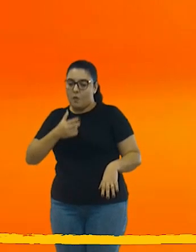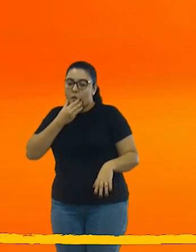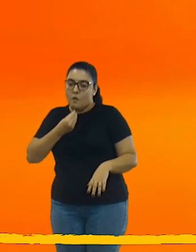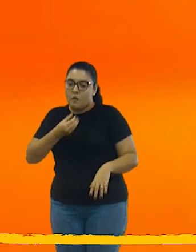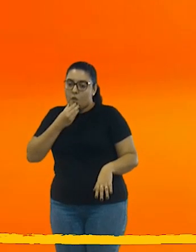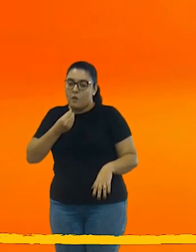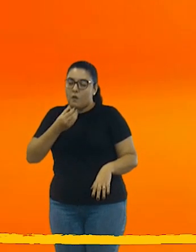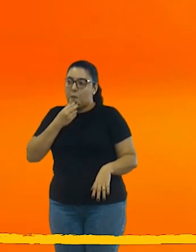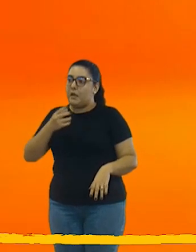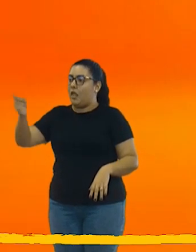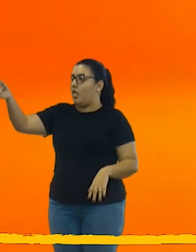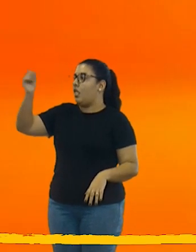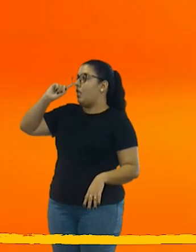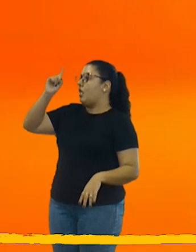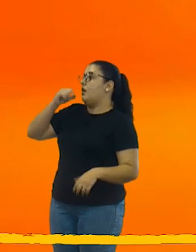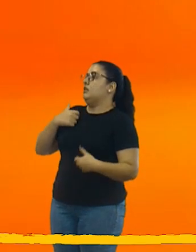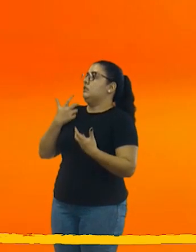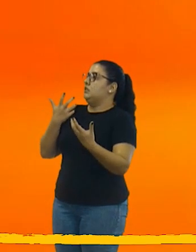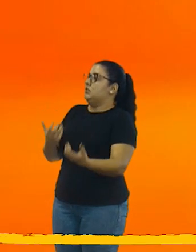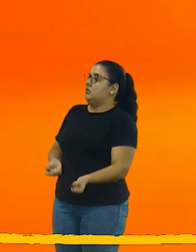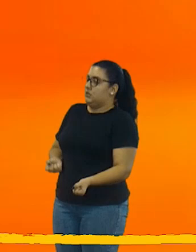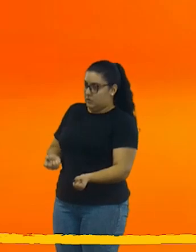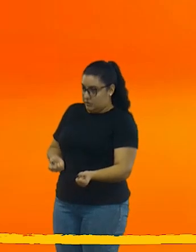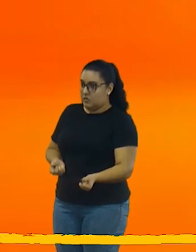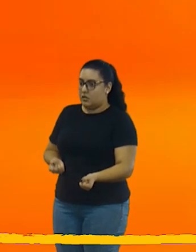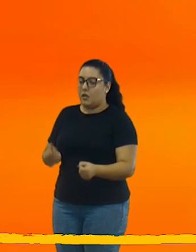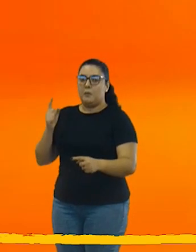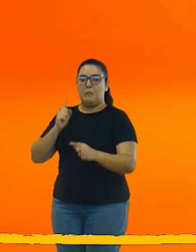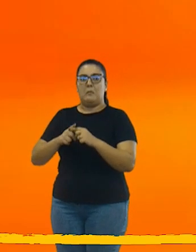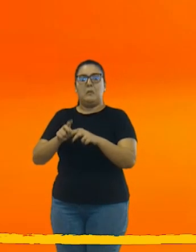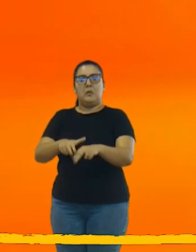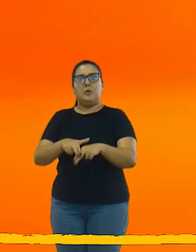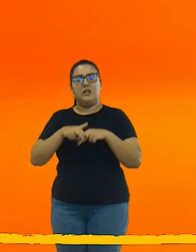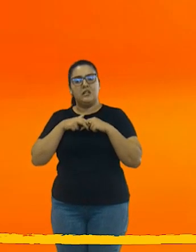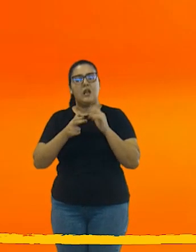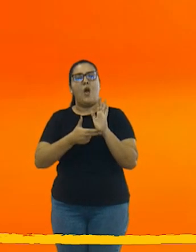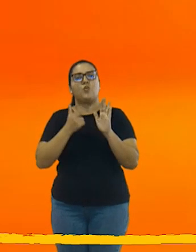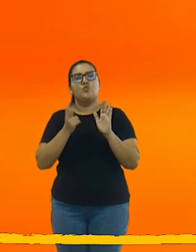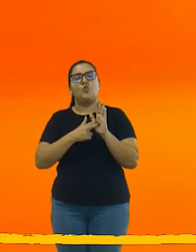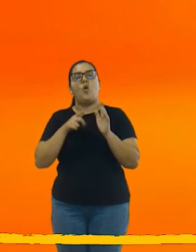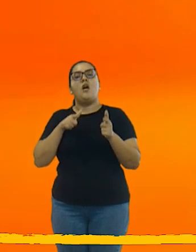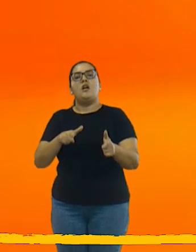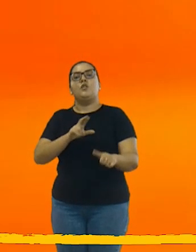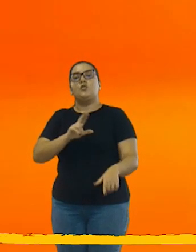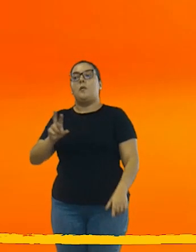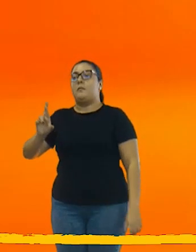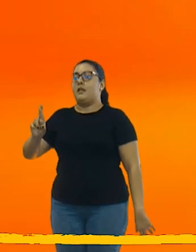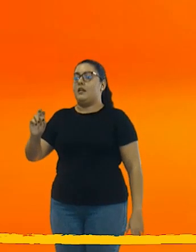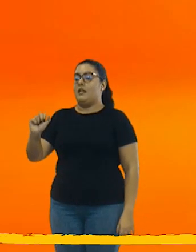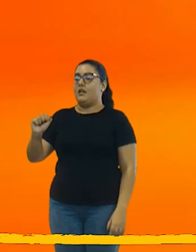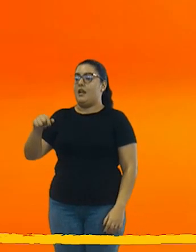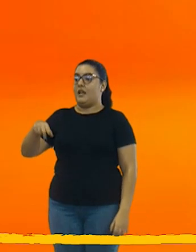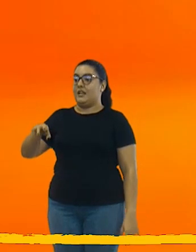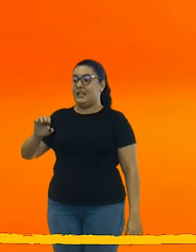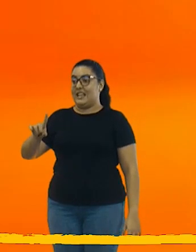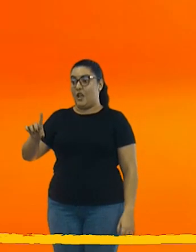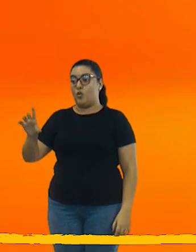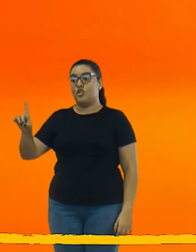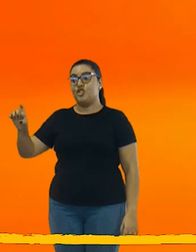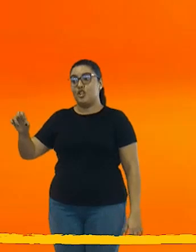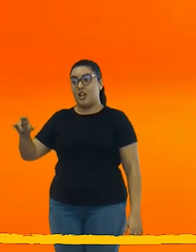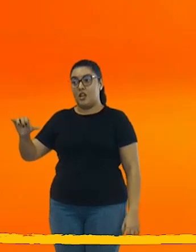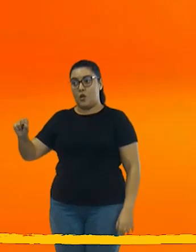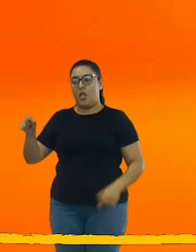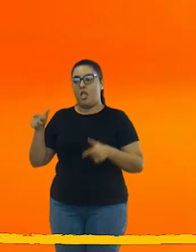pelo meio. Por isso, galera, que muitos autores chamam Raquel de Queiroz e Graciliano